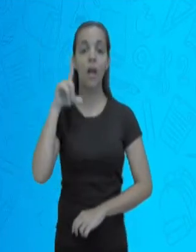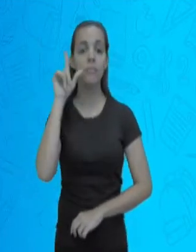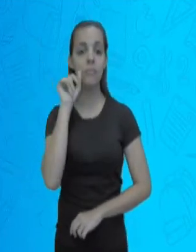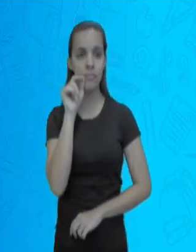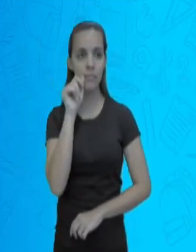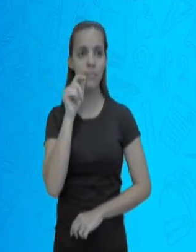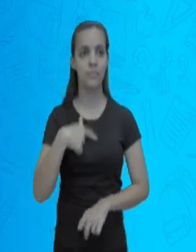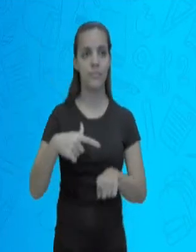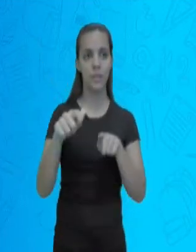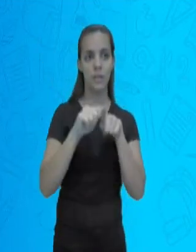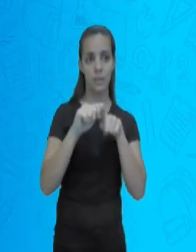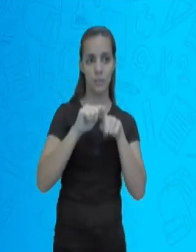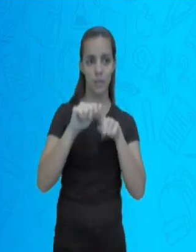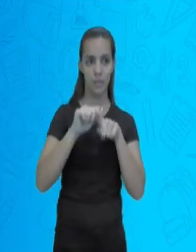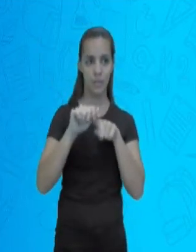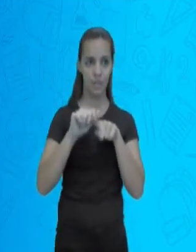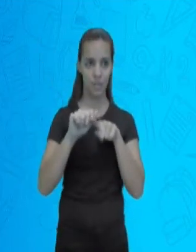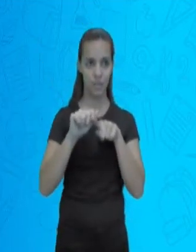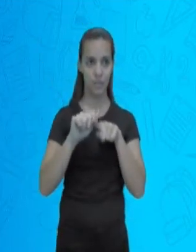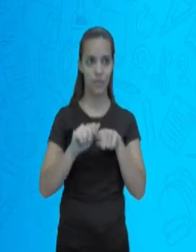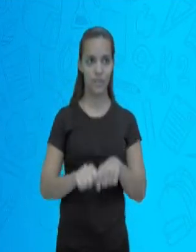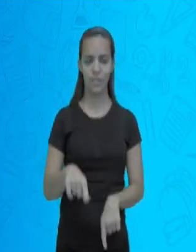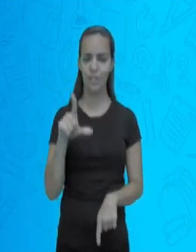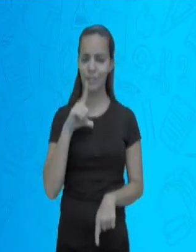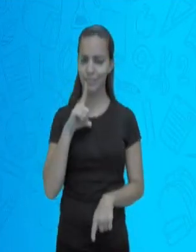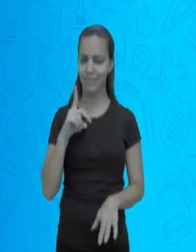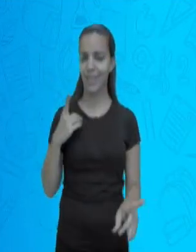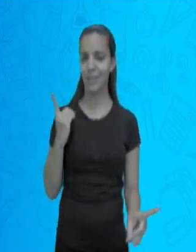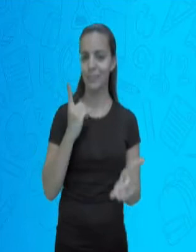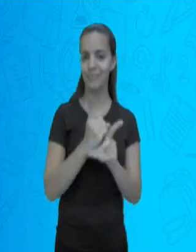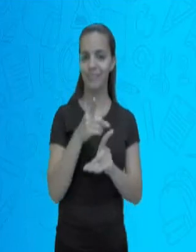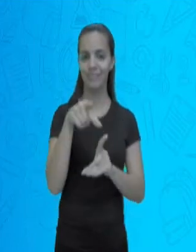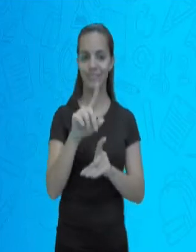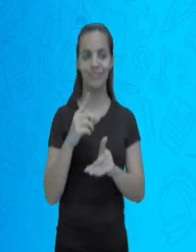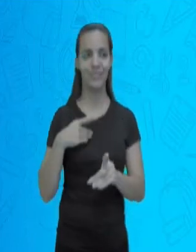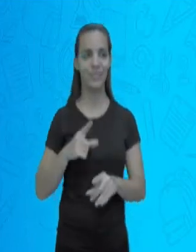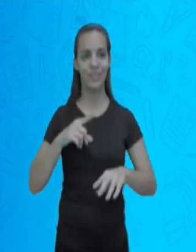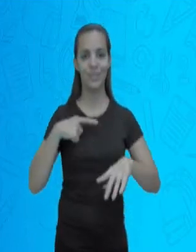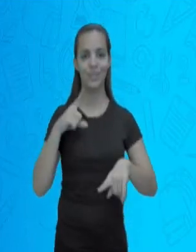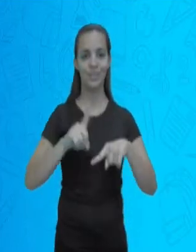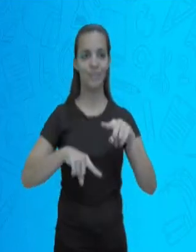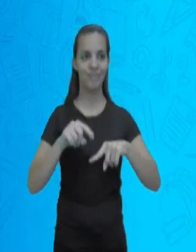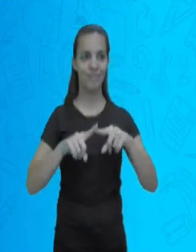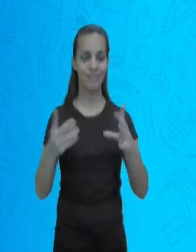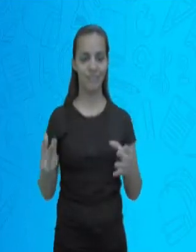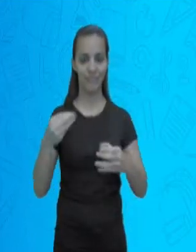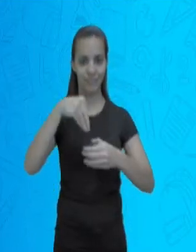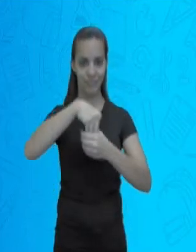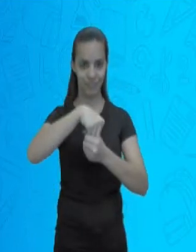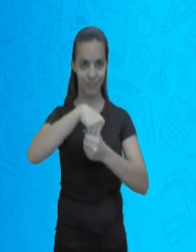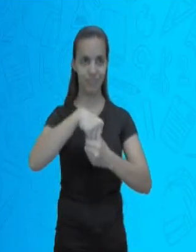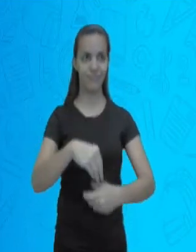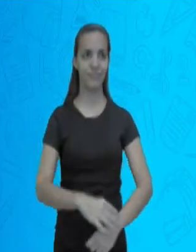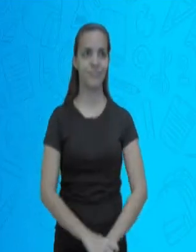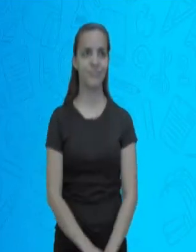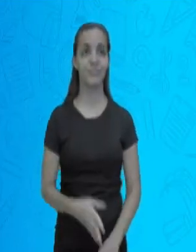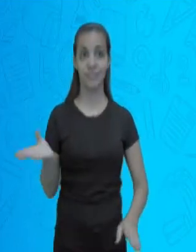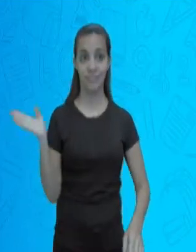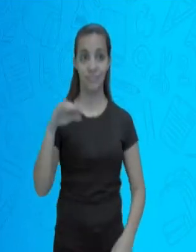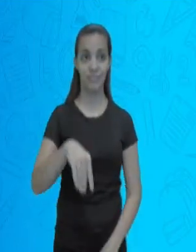borracha. Tudo isso você encontra no seu kit de material escolar. Já pegaram o kit? Então vamos